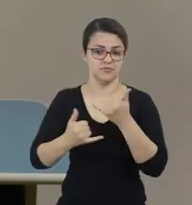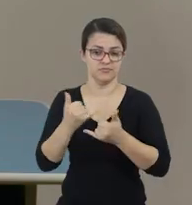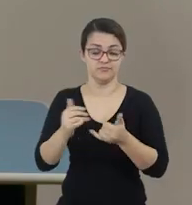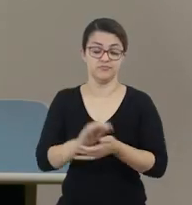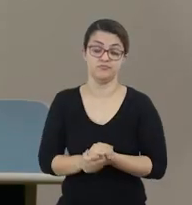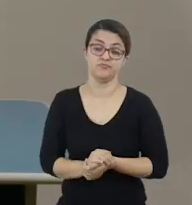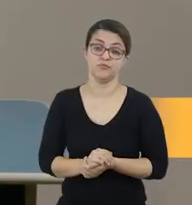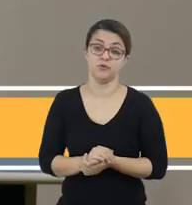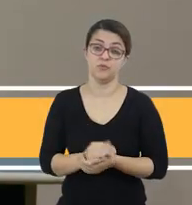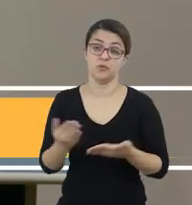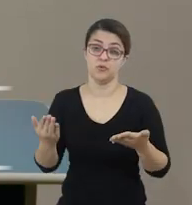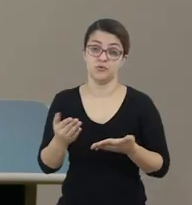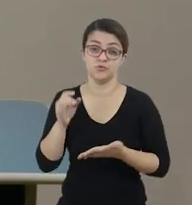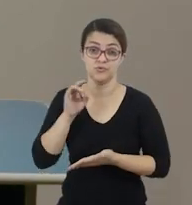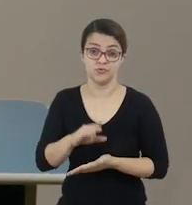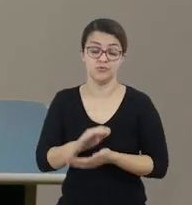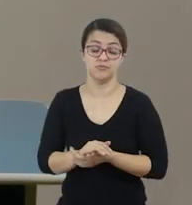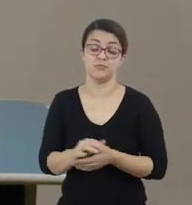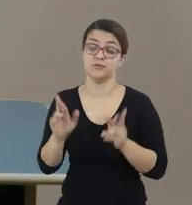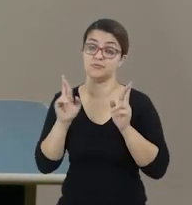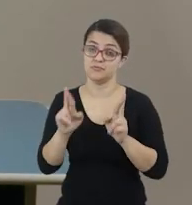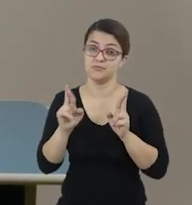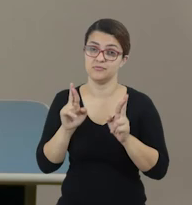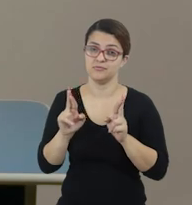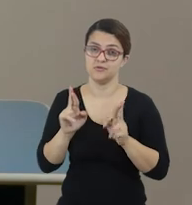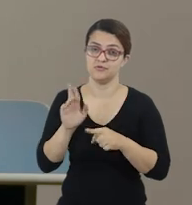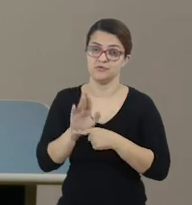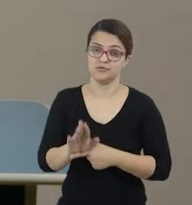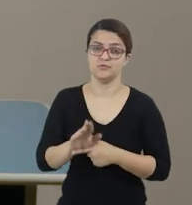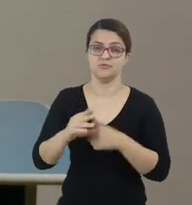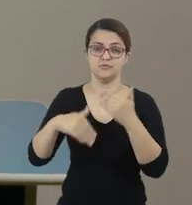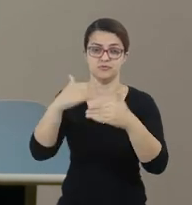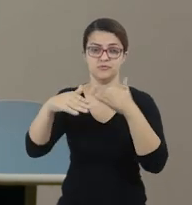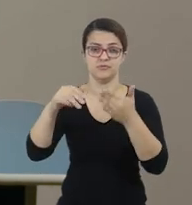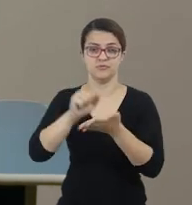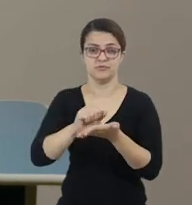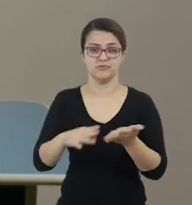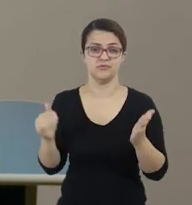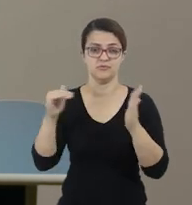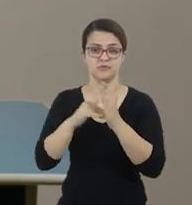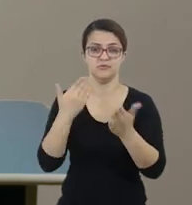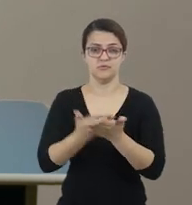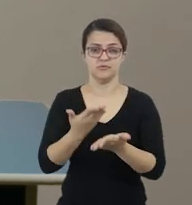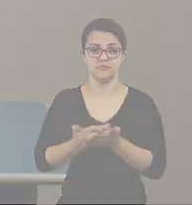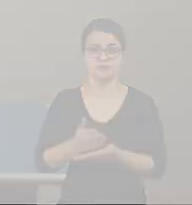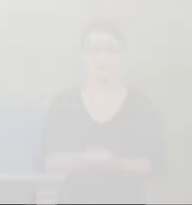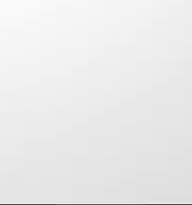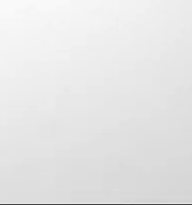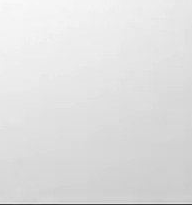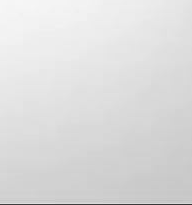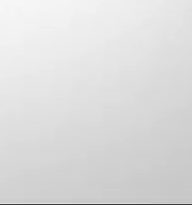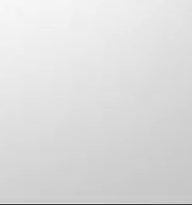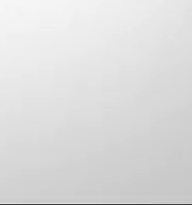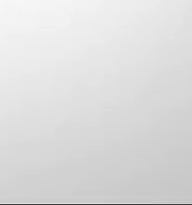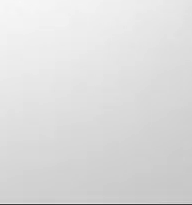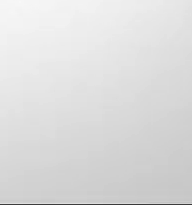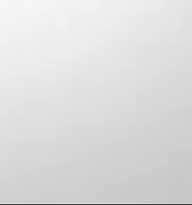Bom, pessoal, por hoje é só. Espero poder ter ajudado vocês no desenvolvimento das atividades e até a semana que vem.